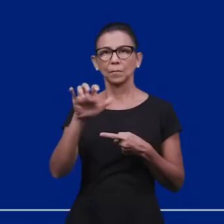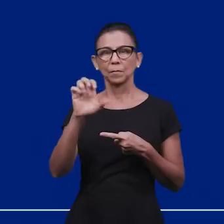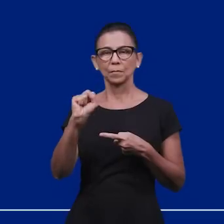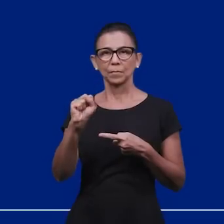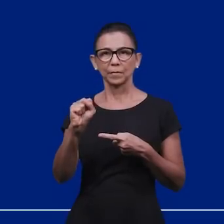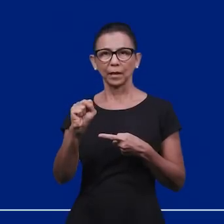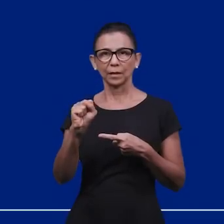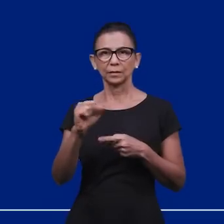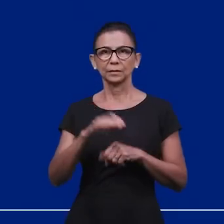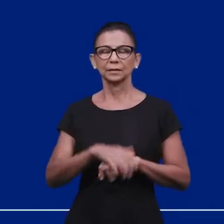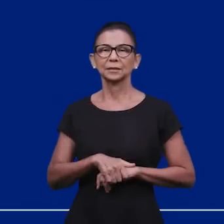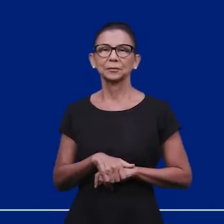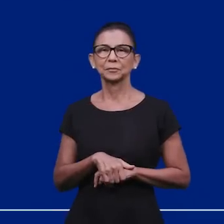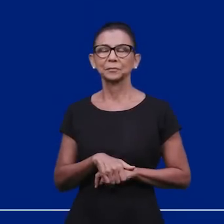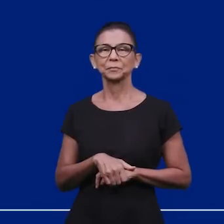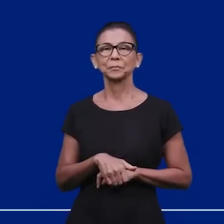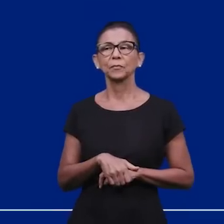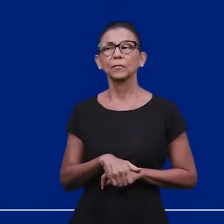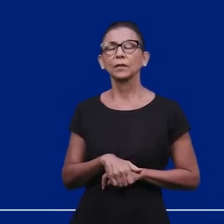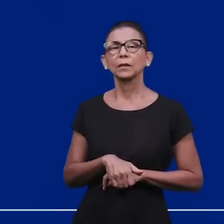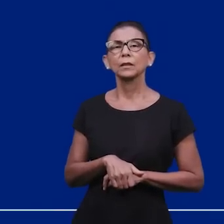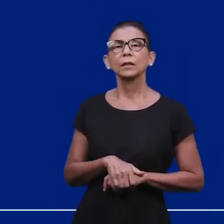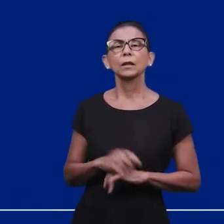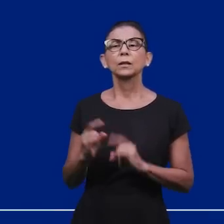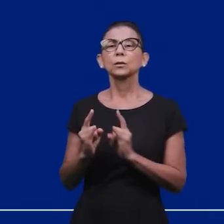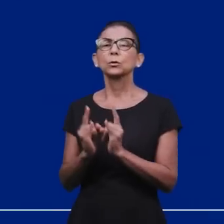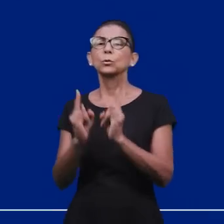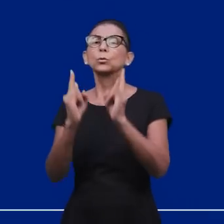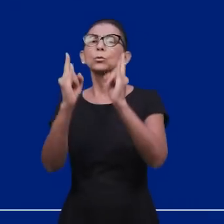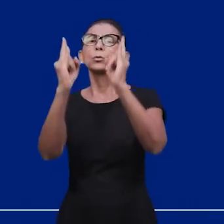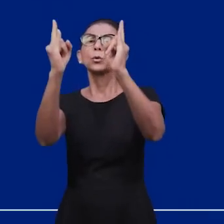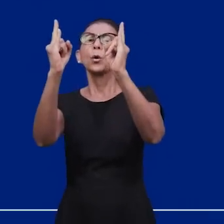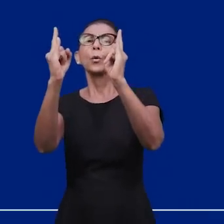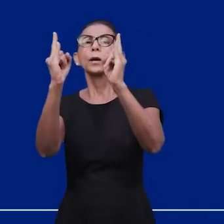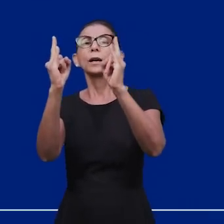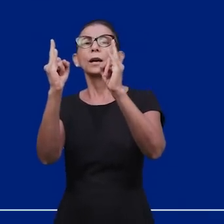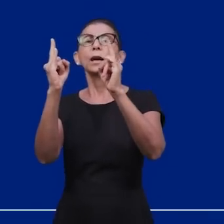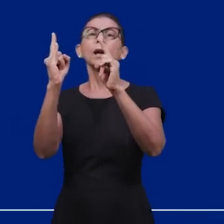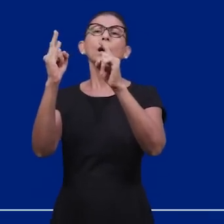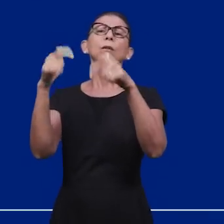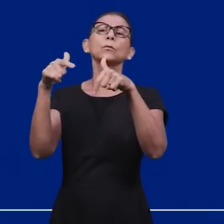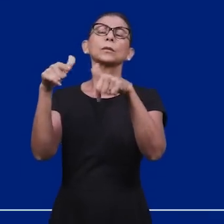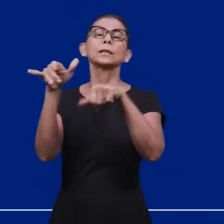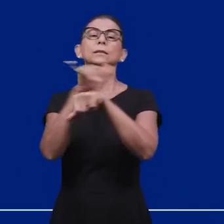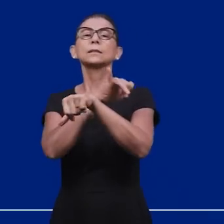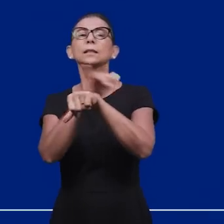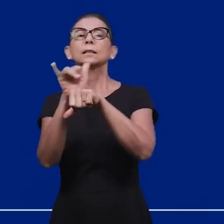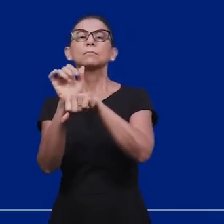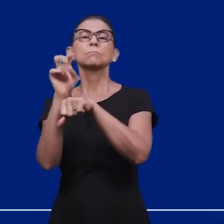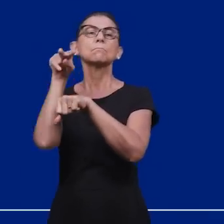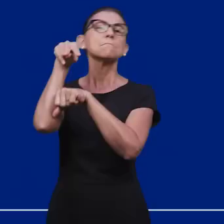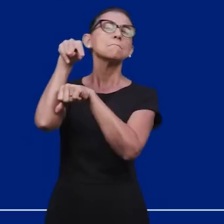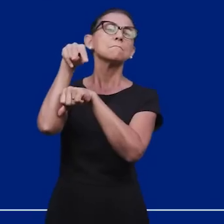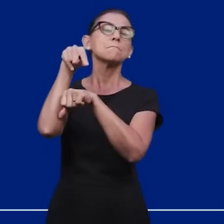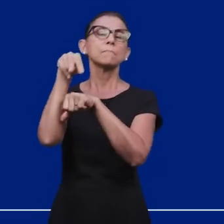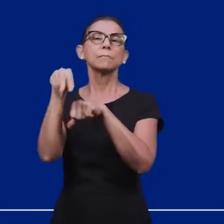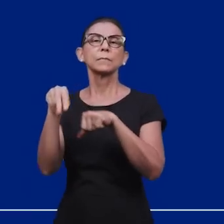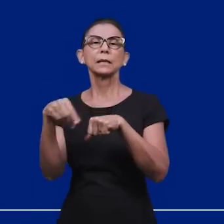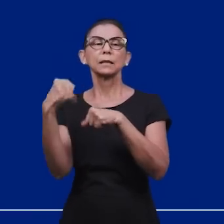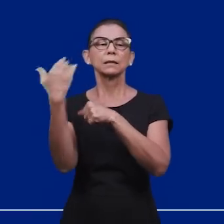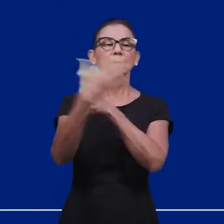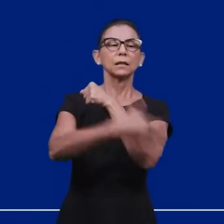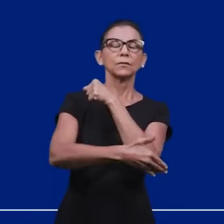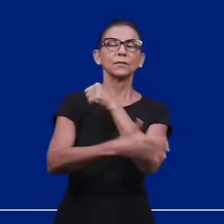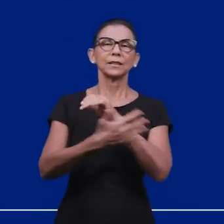Gomes, ele é de Natal, no estado do Rio Grande do Norte. Ele diz o seguinte: a torre é local estratégico de defesa. Davi